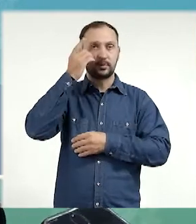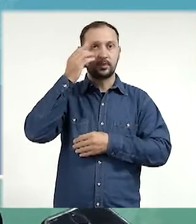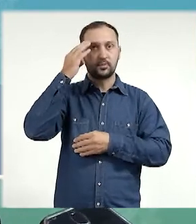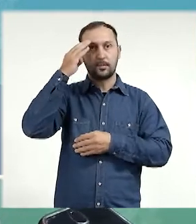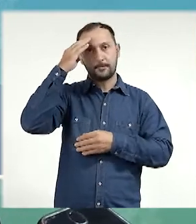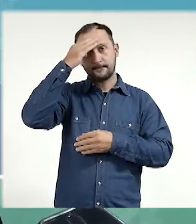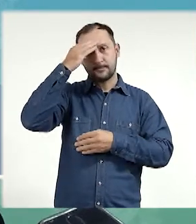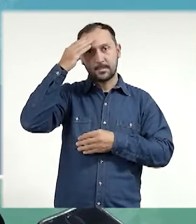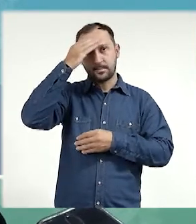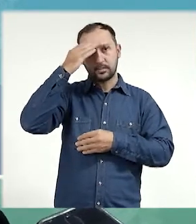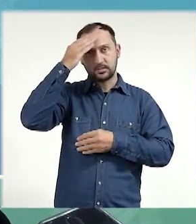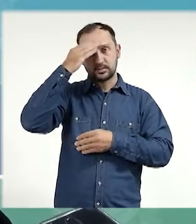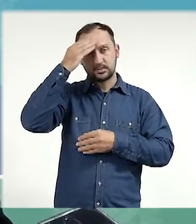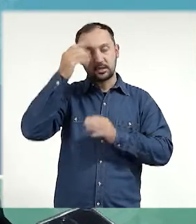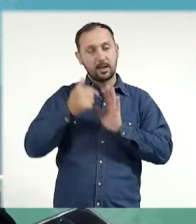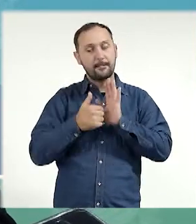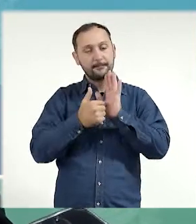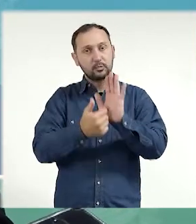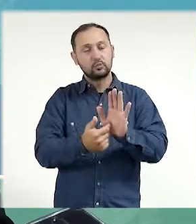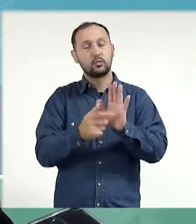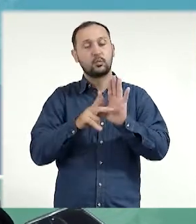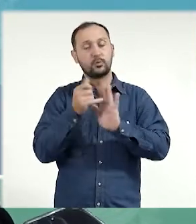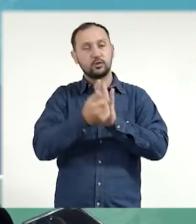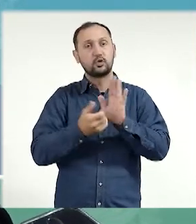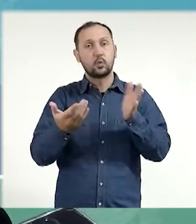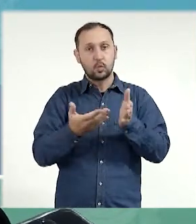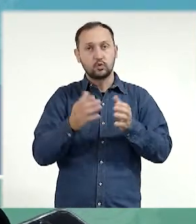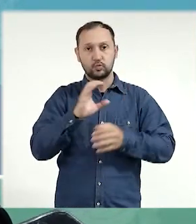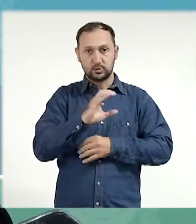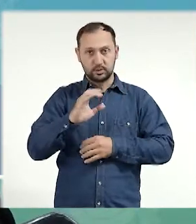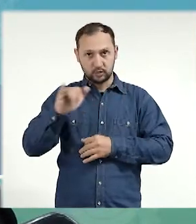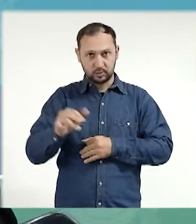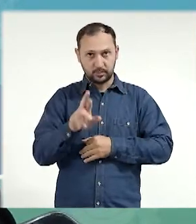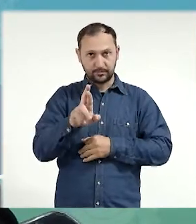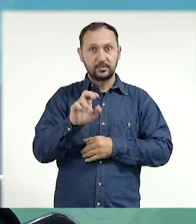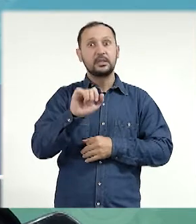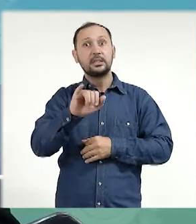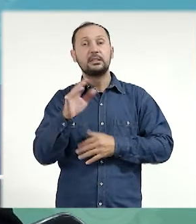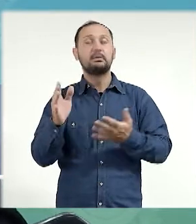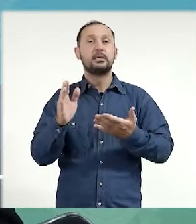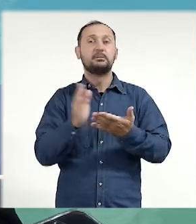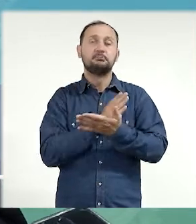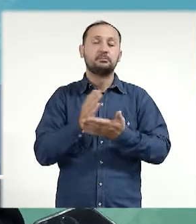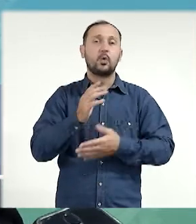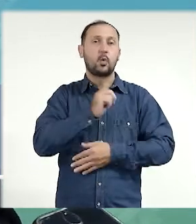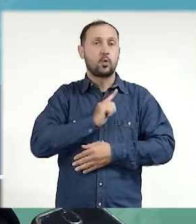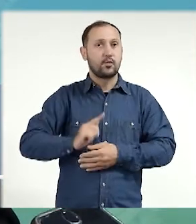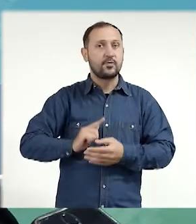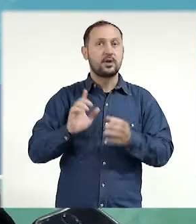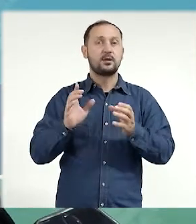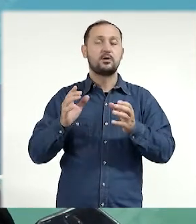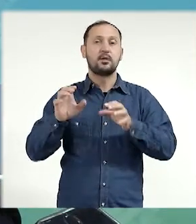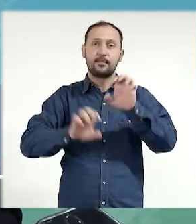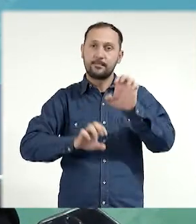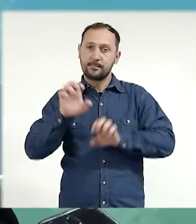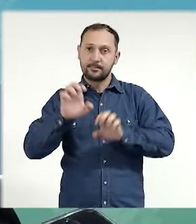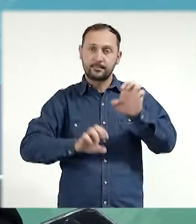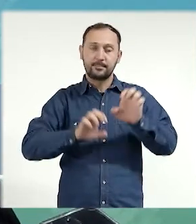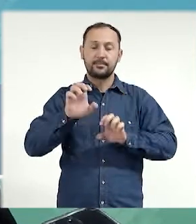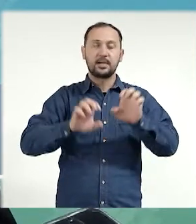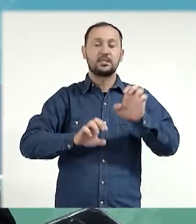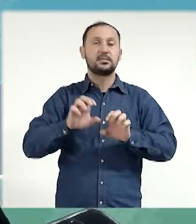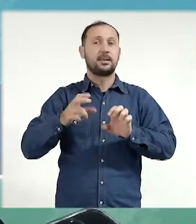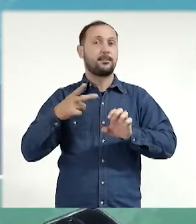Barbosinha apresentou um projeto, que tramitou hoje na comissão também, que tanto os governos quanto as